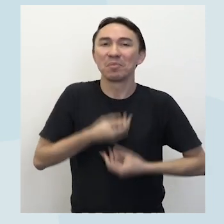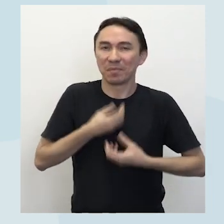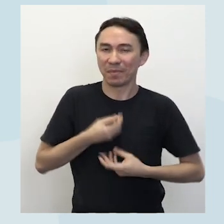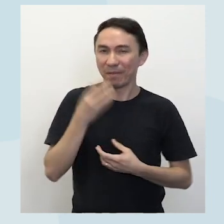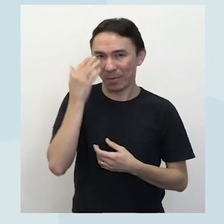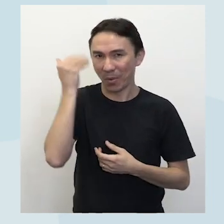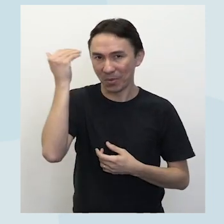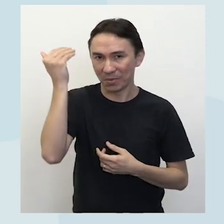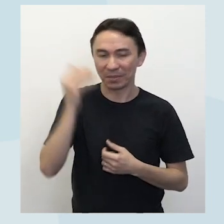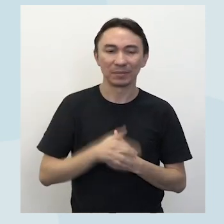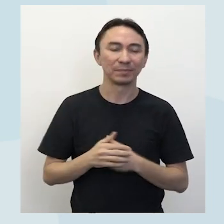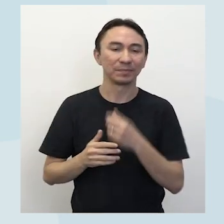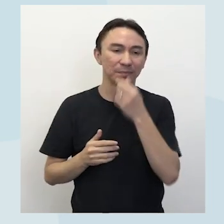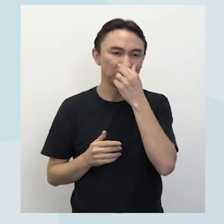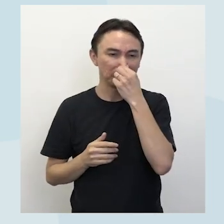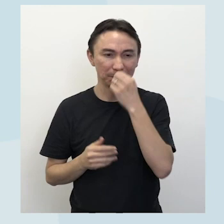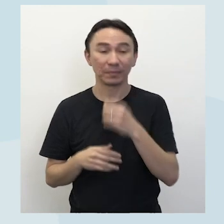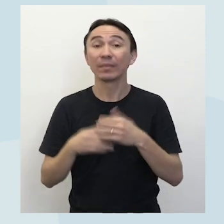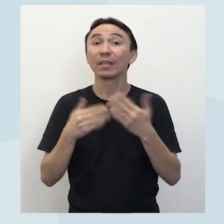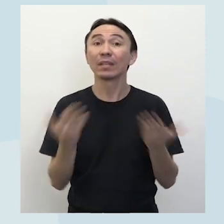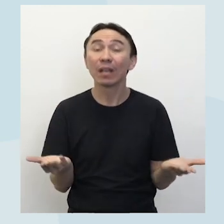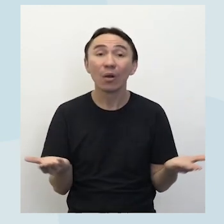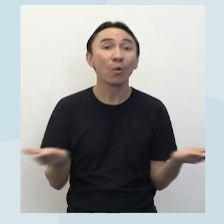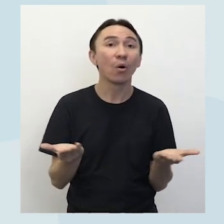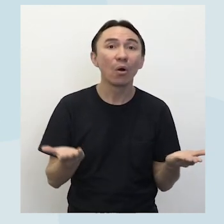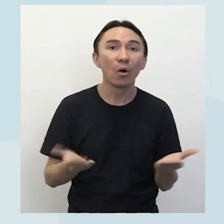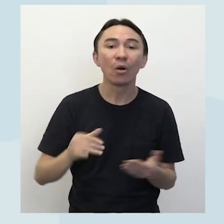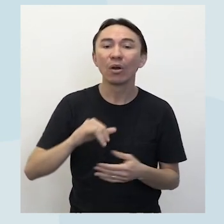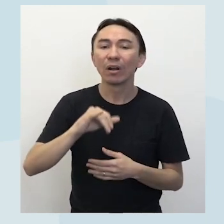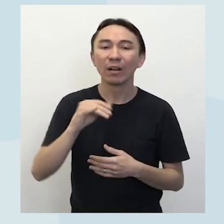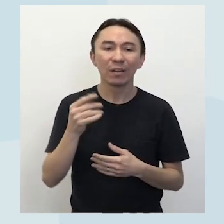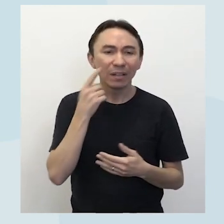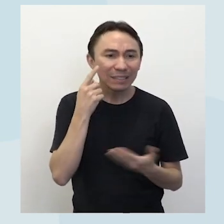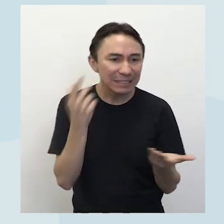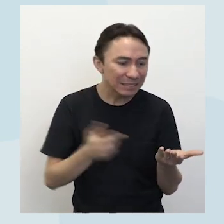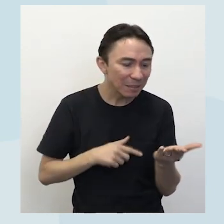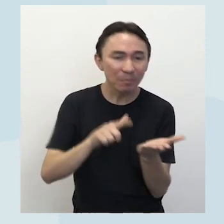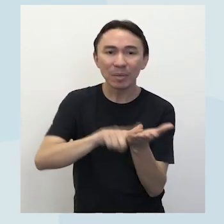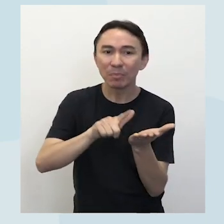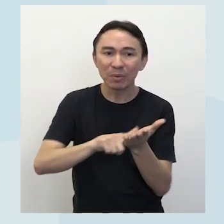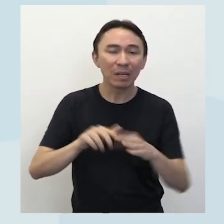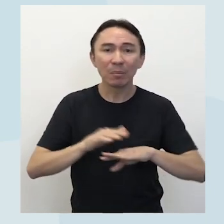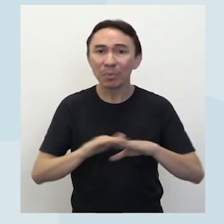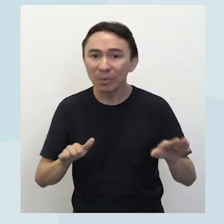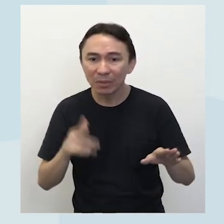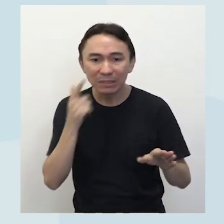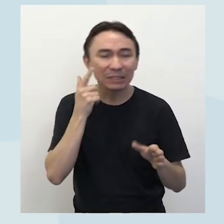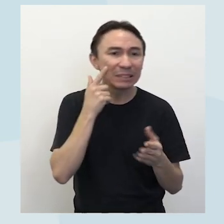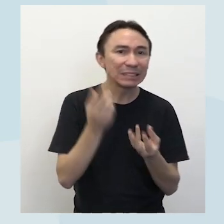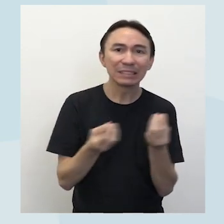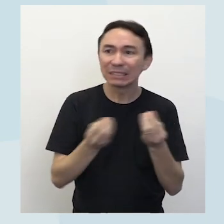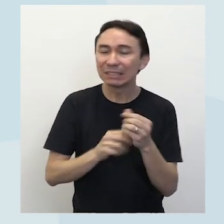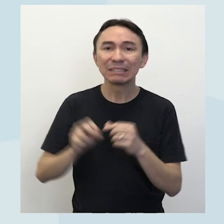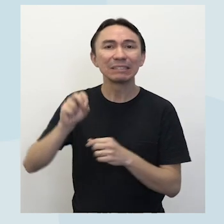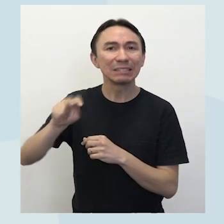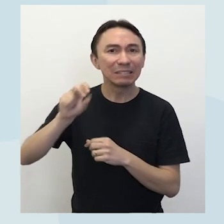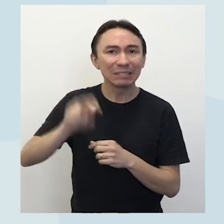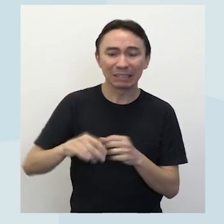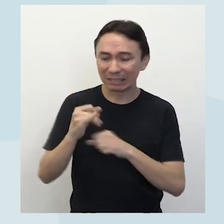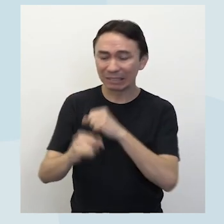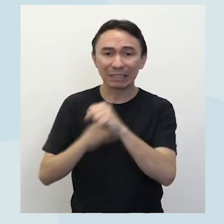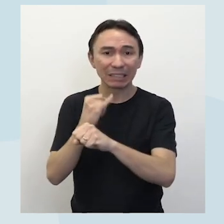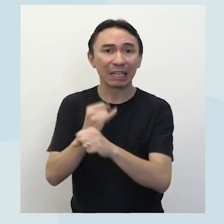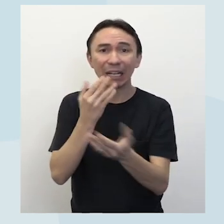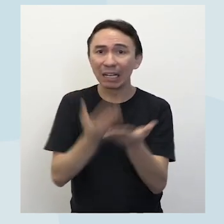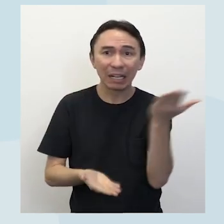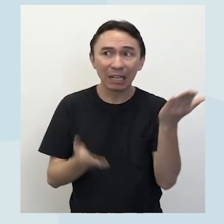Andrade. E agora, José? O papel enroscou, a tinta acabou, programa travou, antivírus expirou, internet caiu, a lan